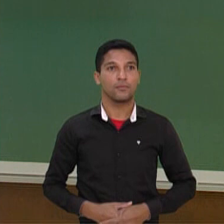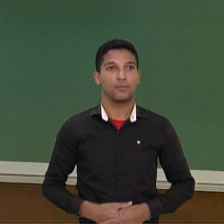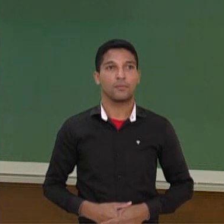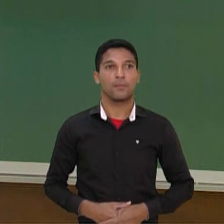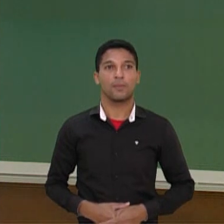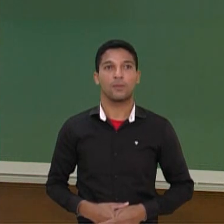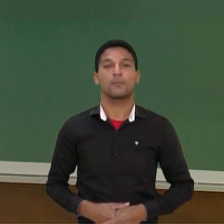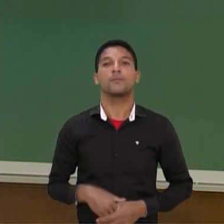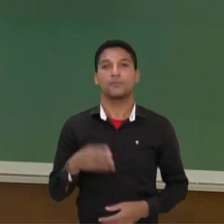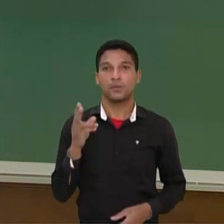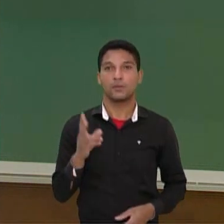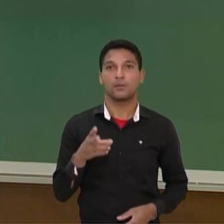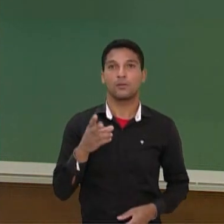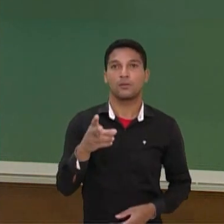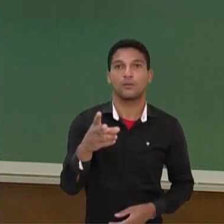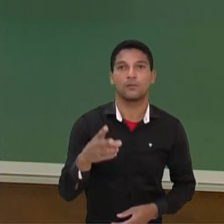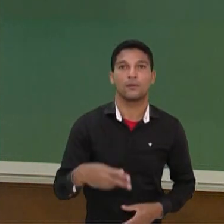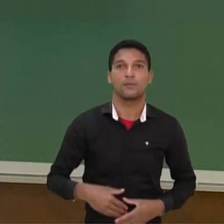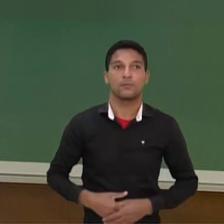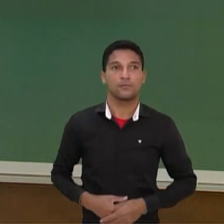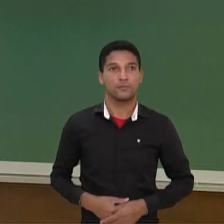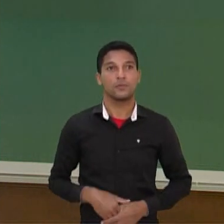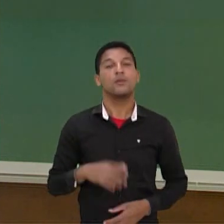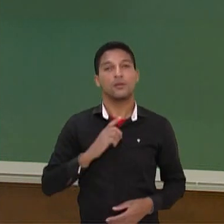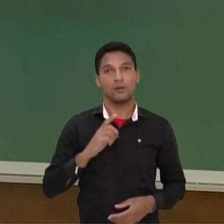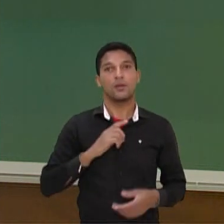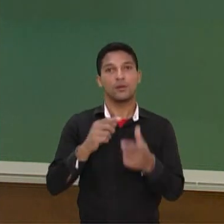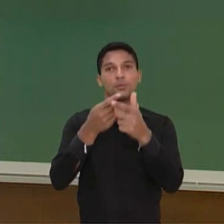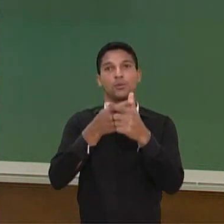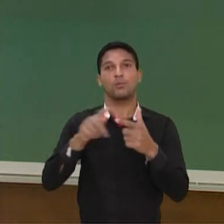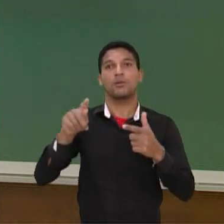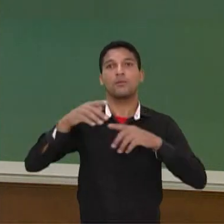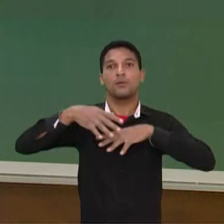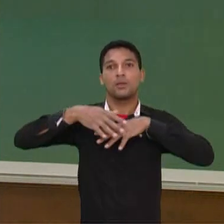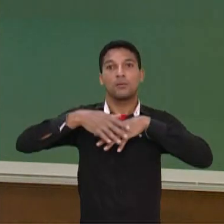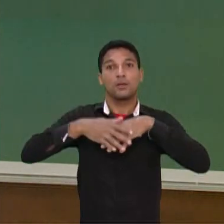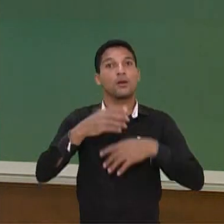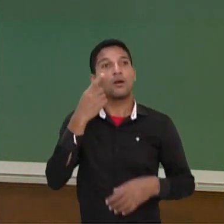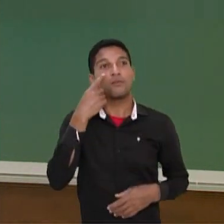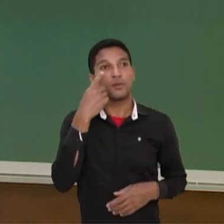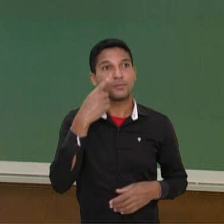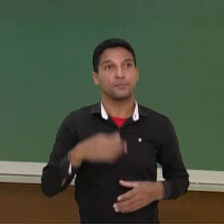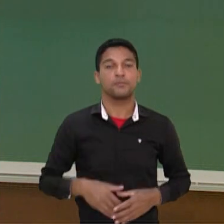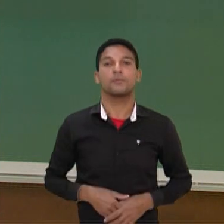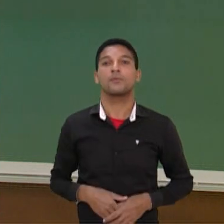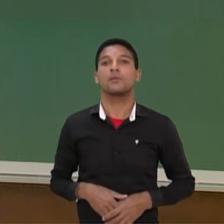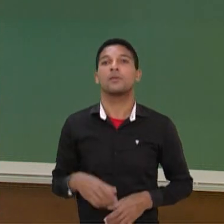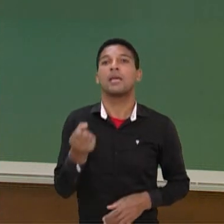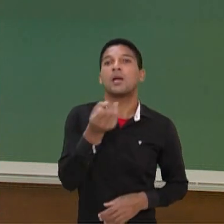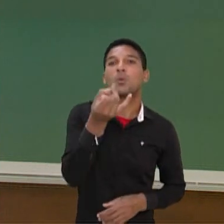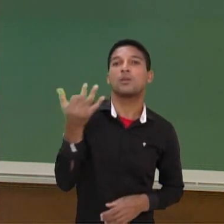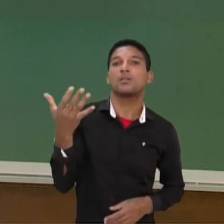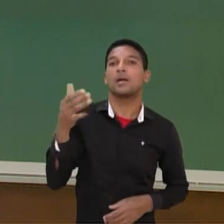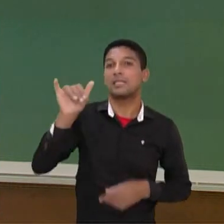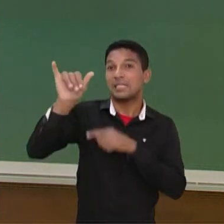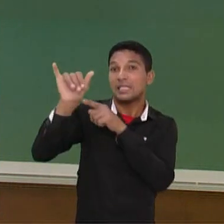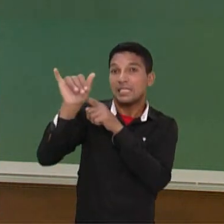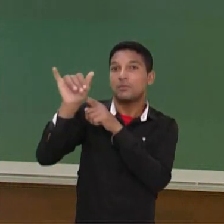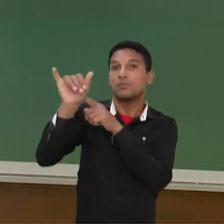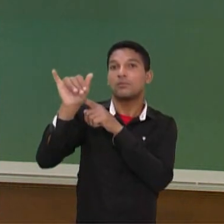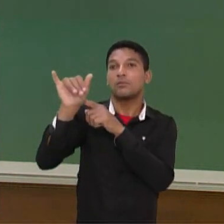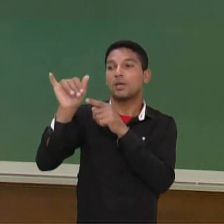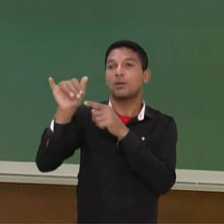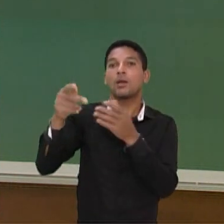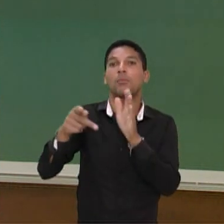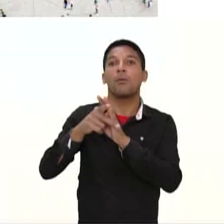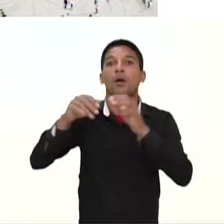Então vamos lá. Já vamos com um probleminha aqui. Olha só o que diz esse problema. A quantidade y de pessoas atingidas por uma nova